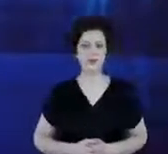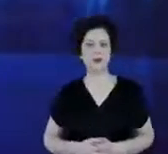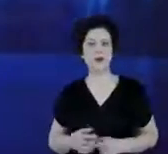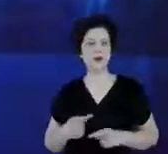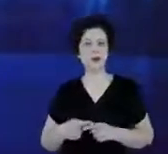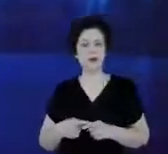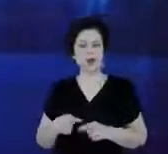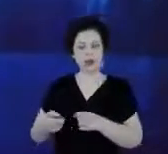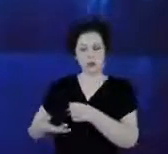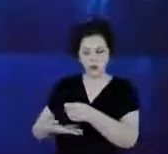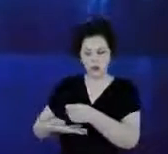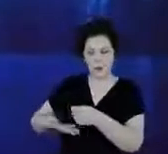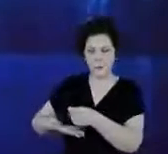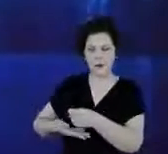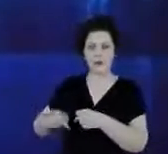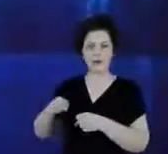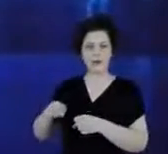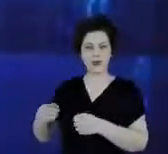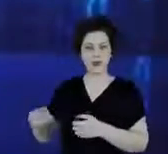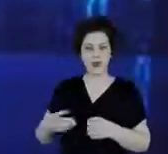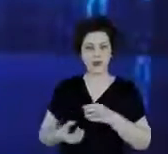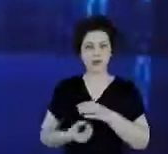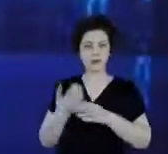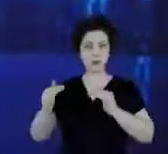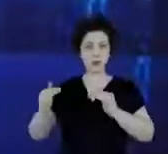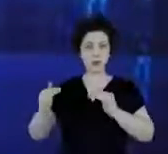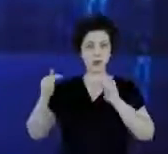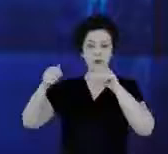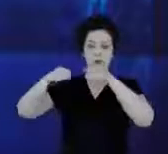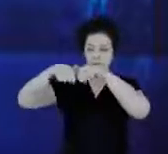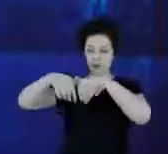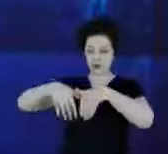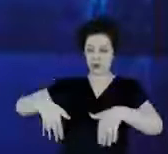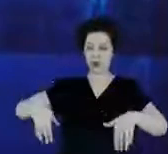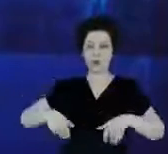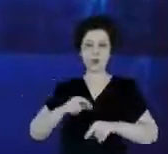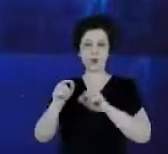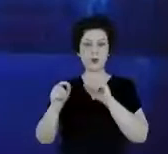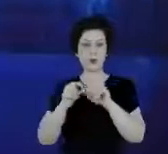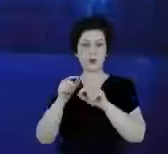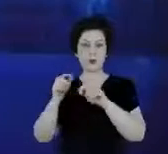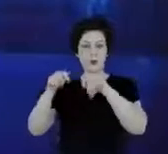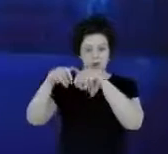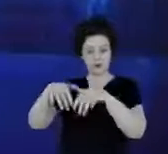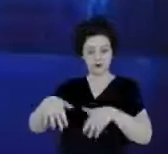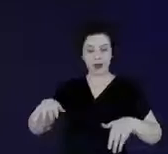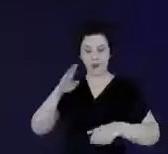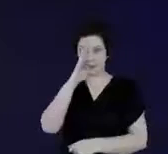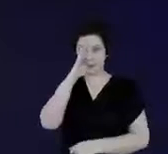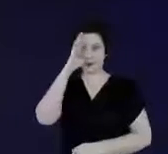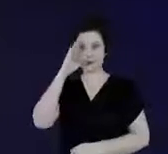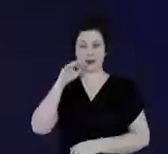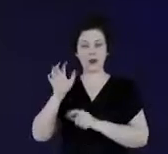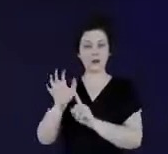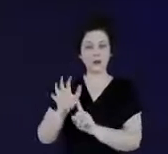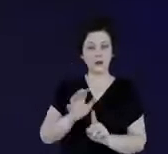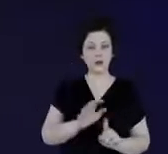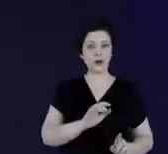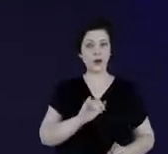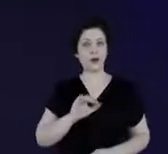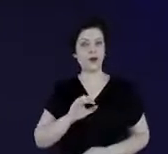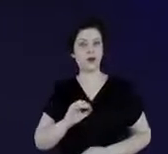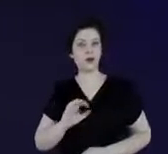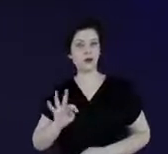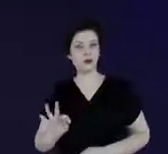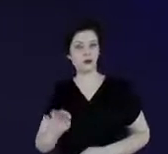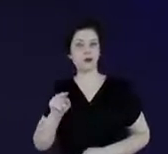mas a Inovação no topo né do que que é construída em cima do setor E aí eu acho que aí eu tinha um exemplo